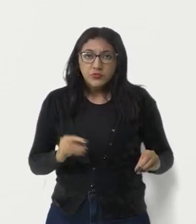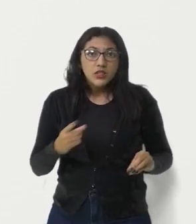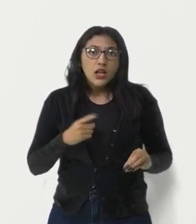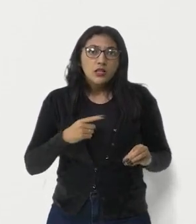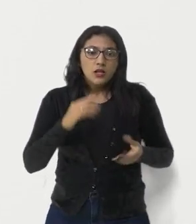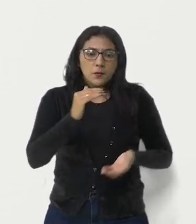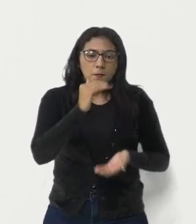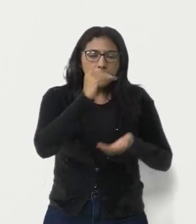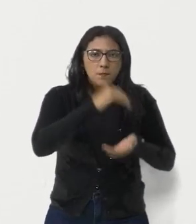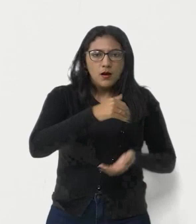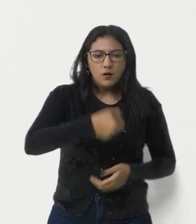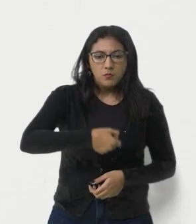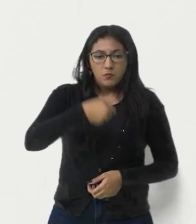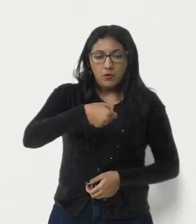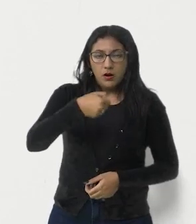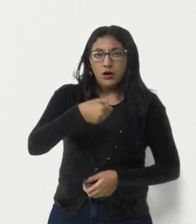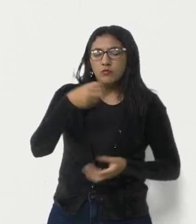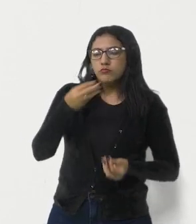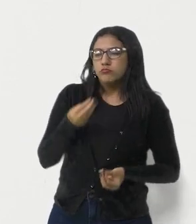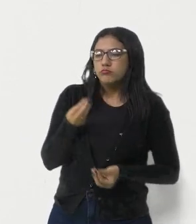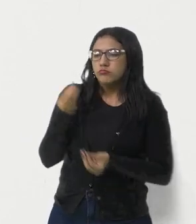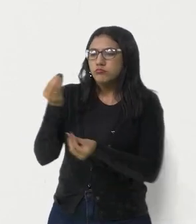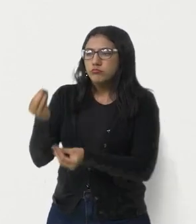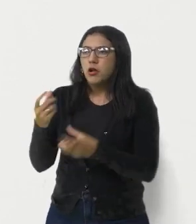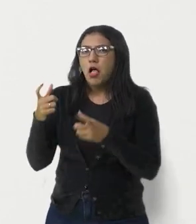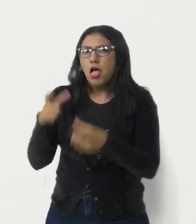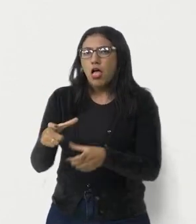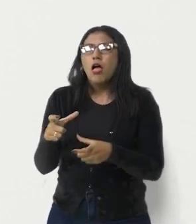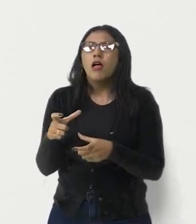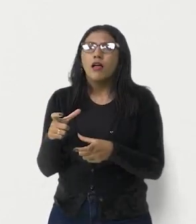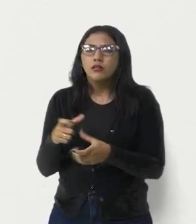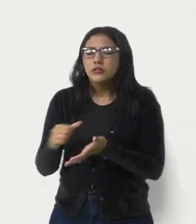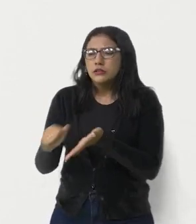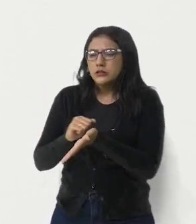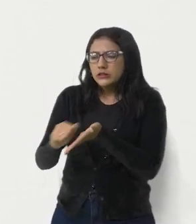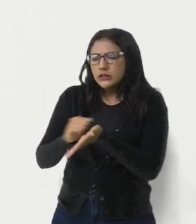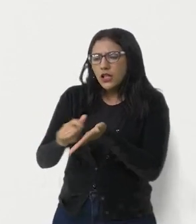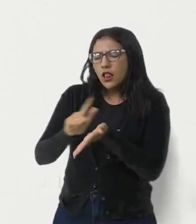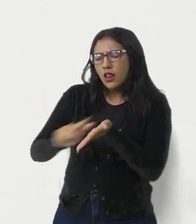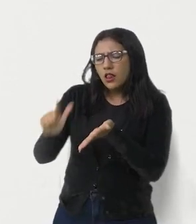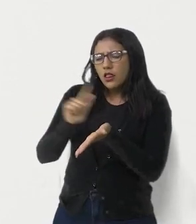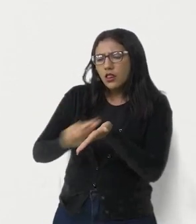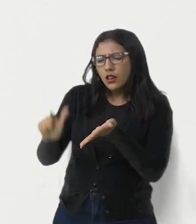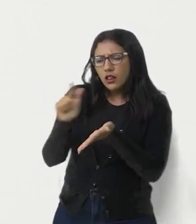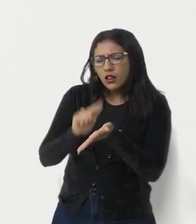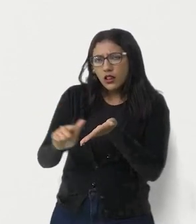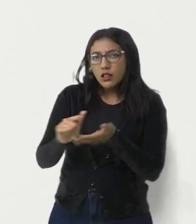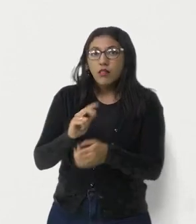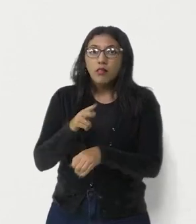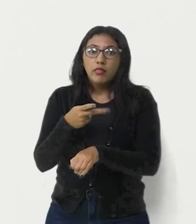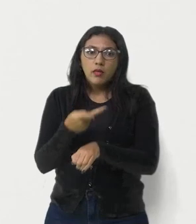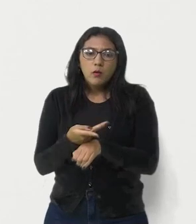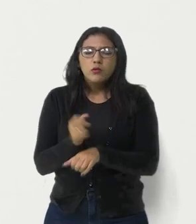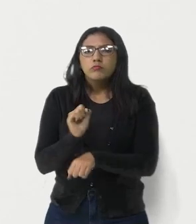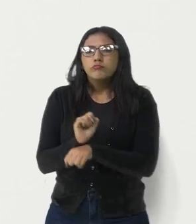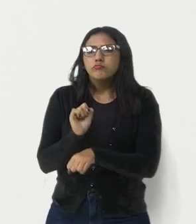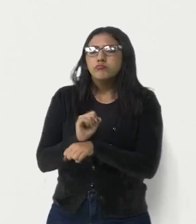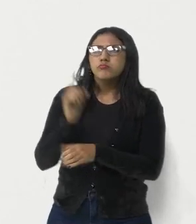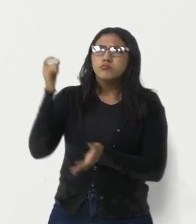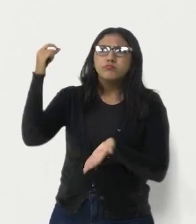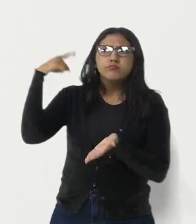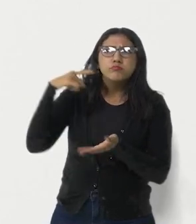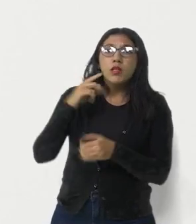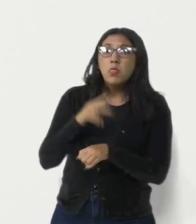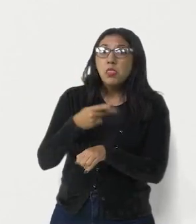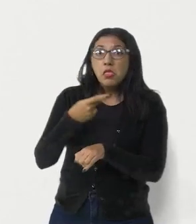ser colocadas em sacas, transportadas até o igarapé, onde justamente elas vão ser lavadas, depois elas vão ser secadas e,